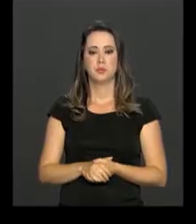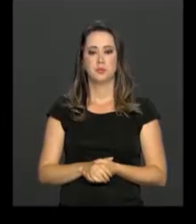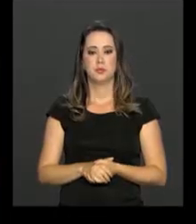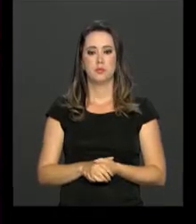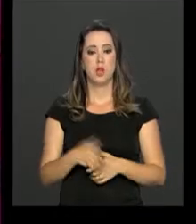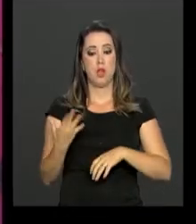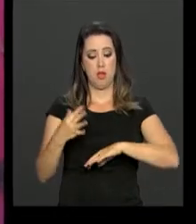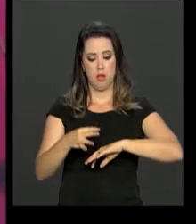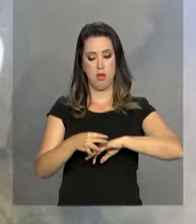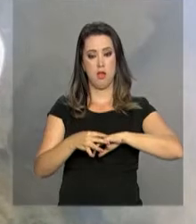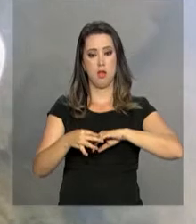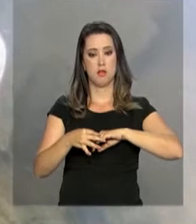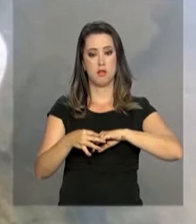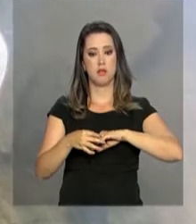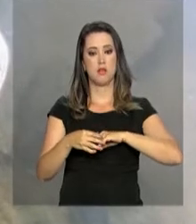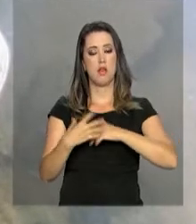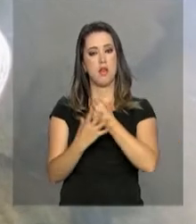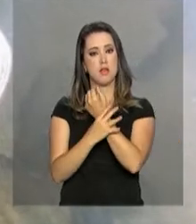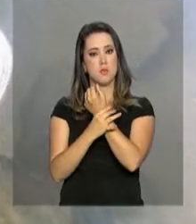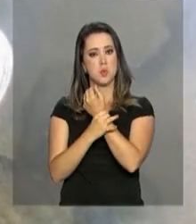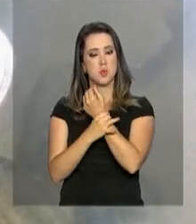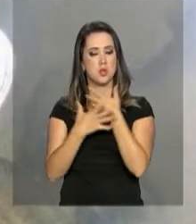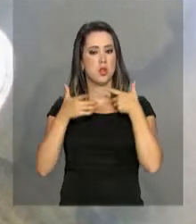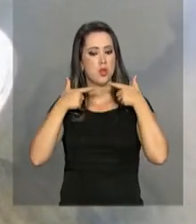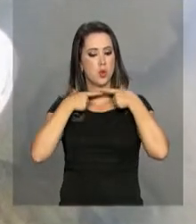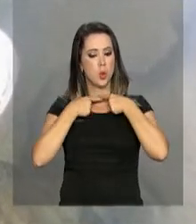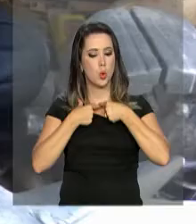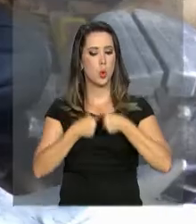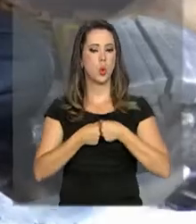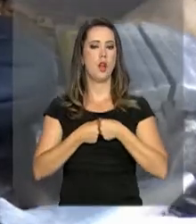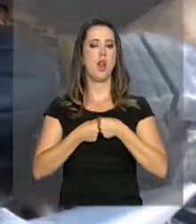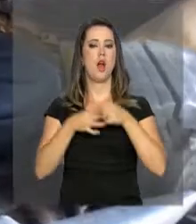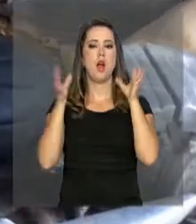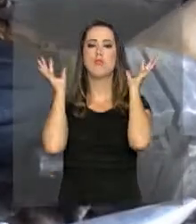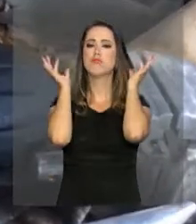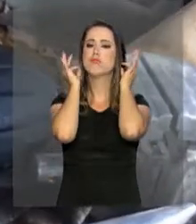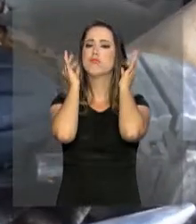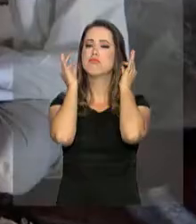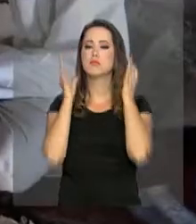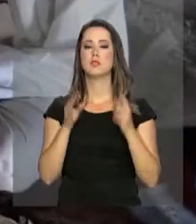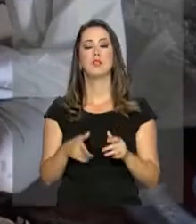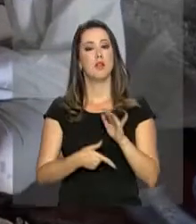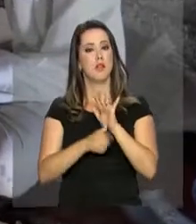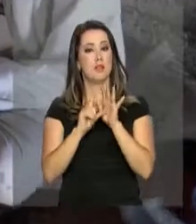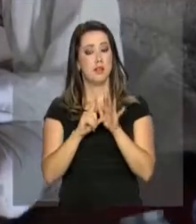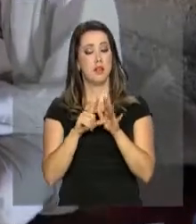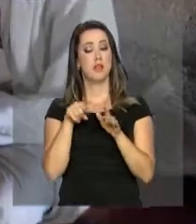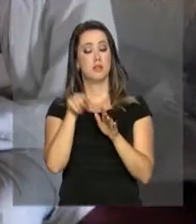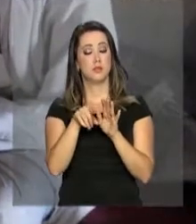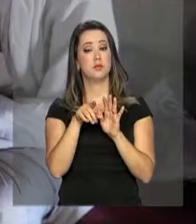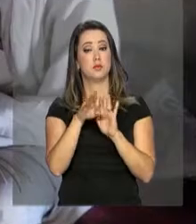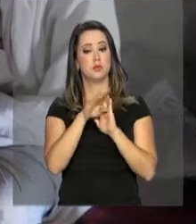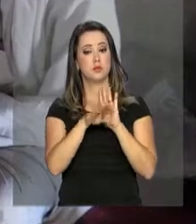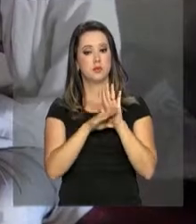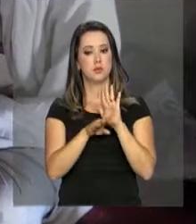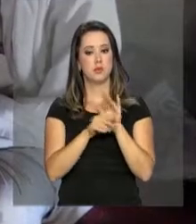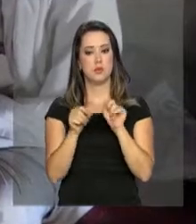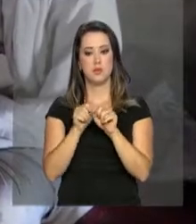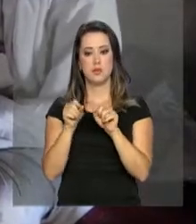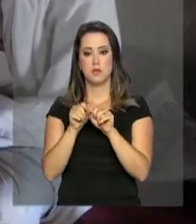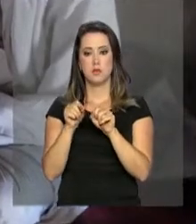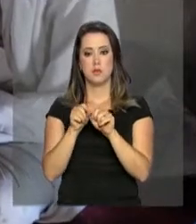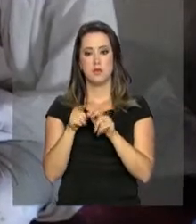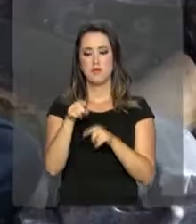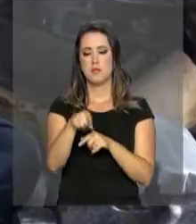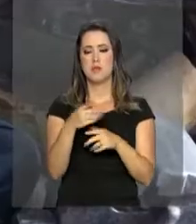São anéis, brincos, pulseiras, colares e pingentes. Antes do projeto, os joalheiros argelinos produziam os